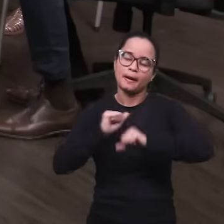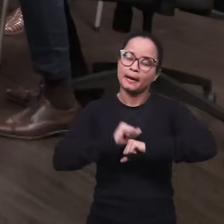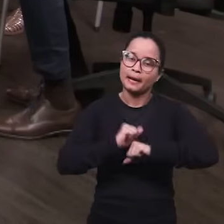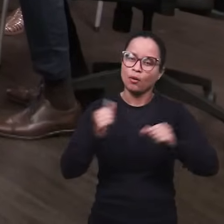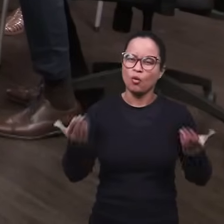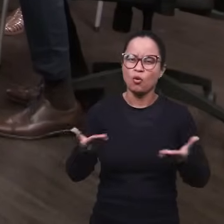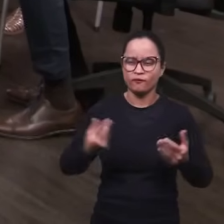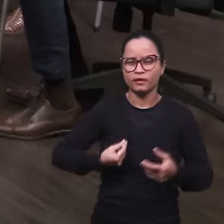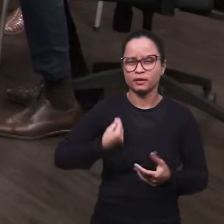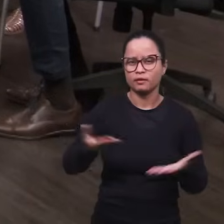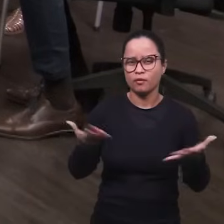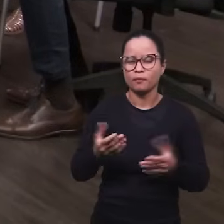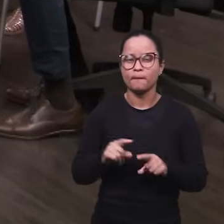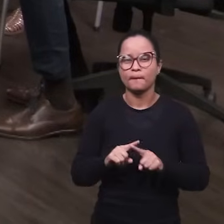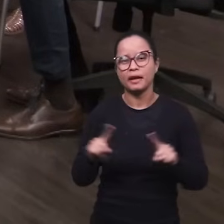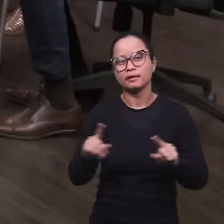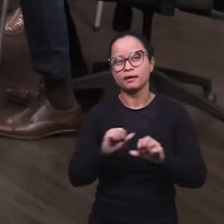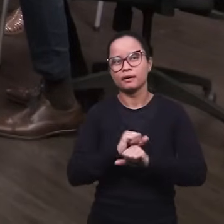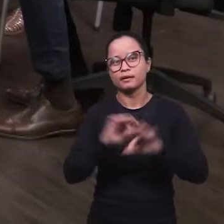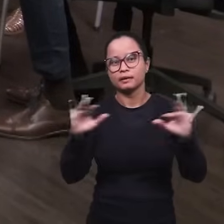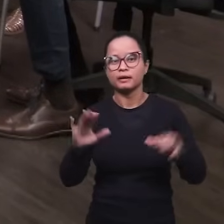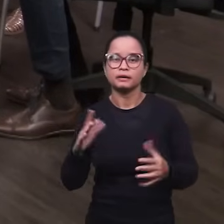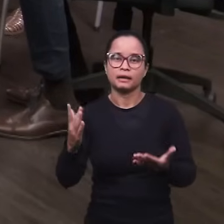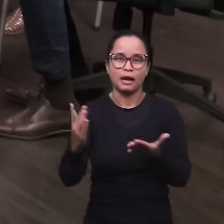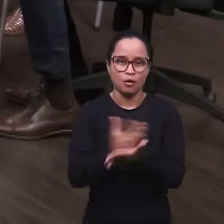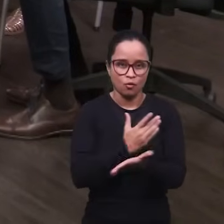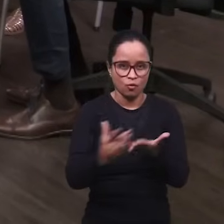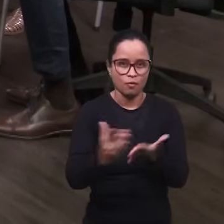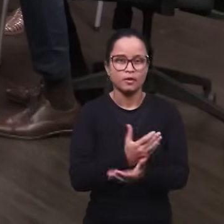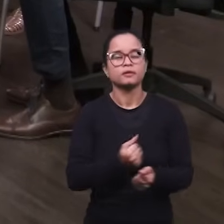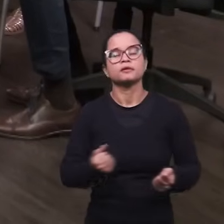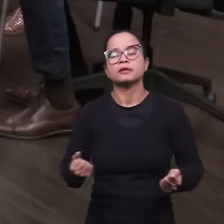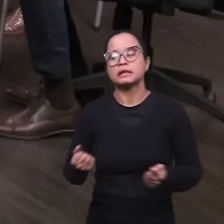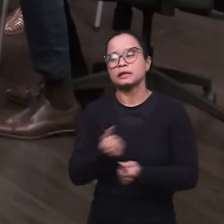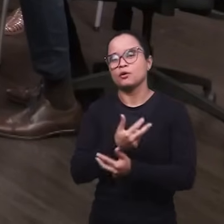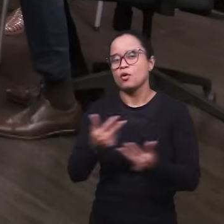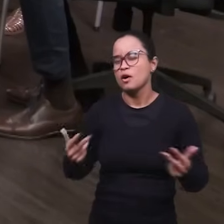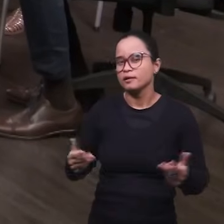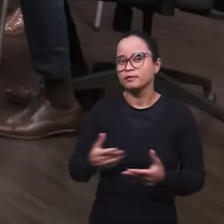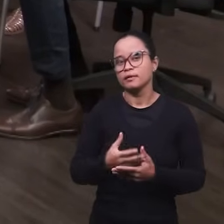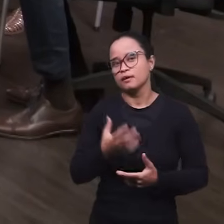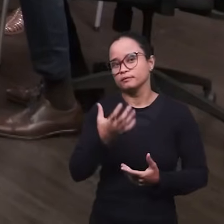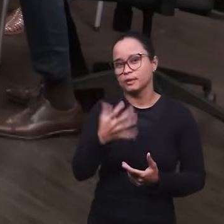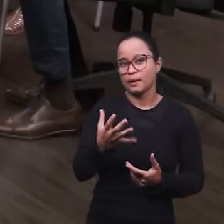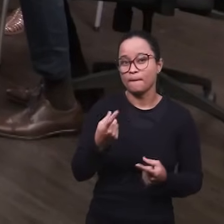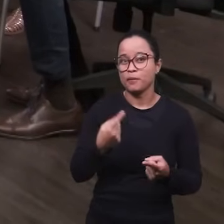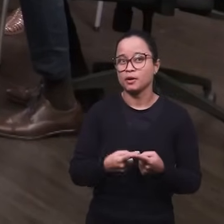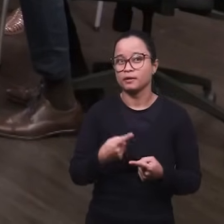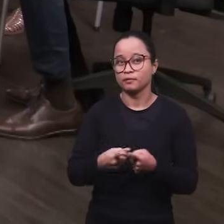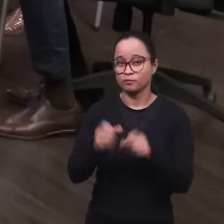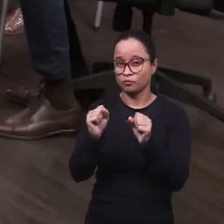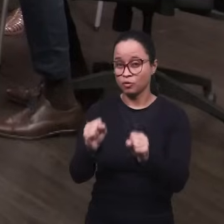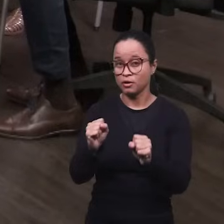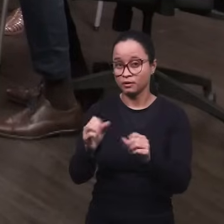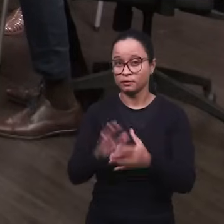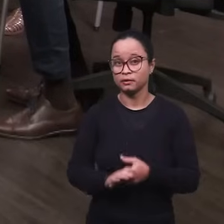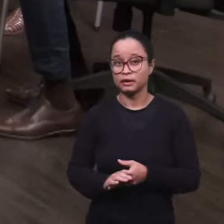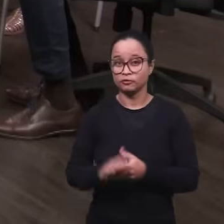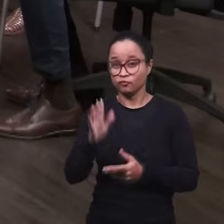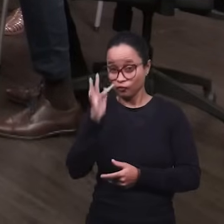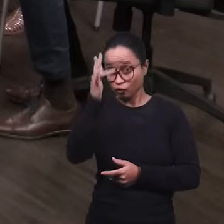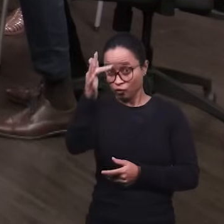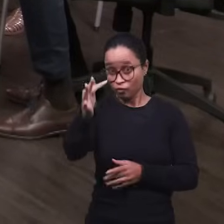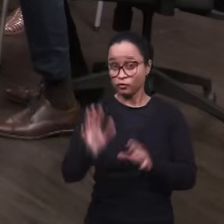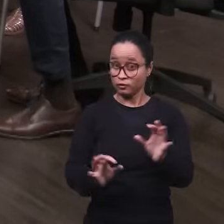Obviamente que você lança mão de certas circunstâncias da vida que te permitem fazer uma projeção